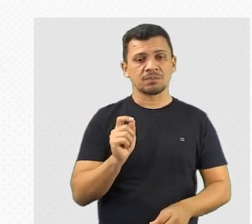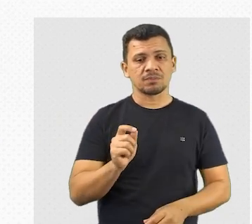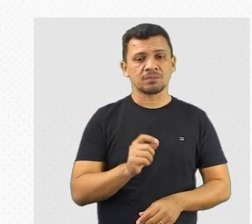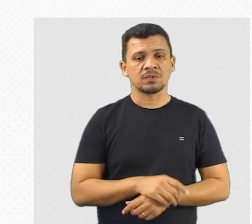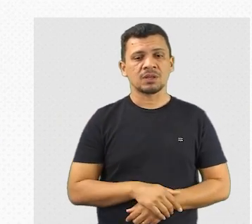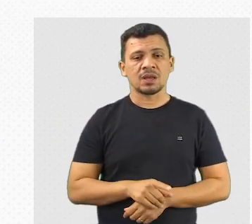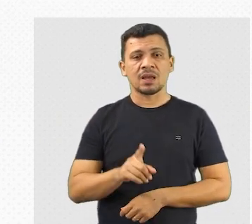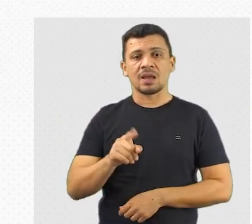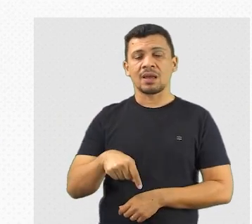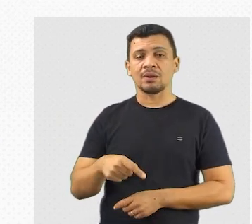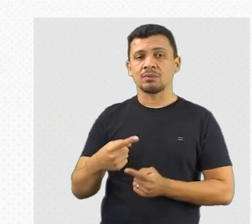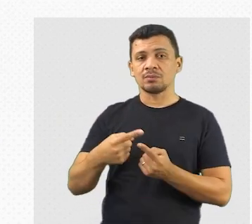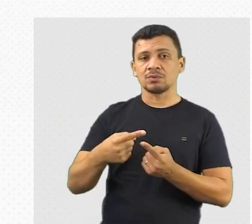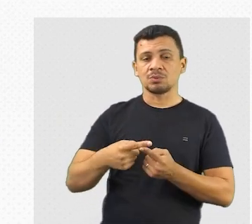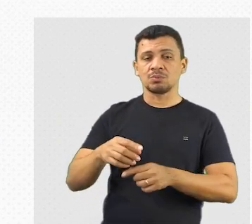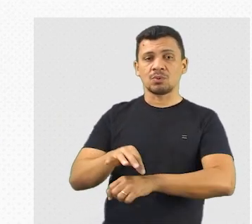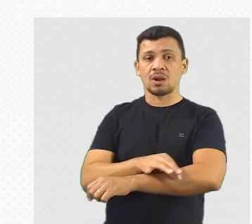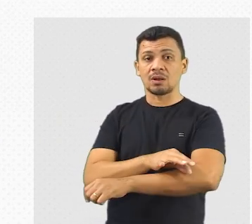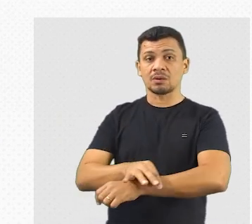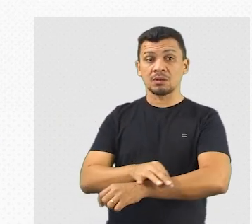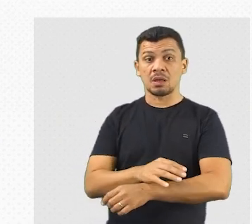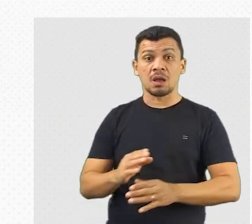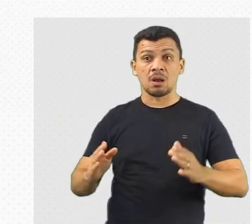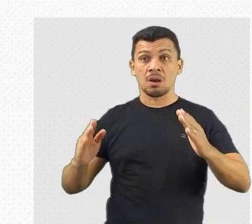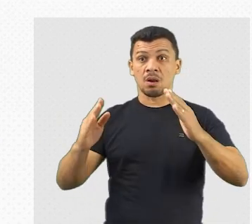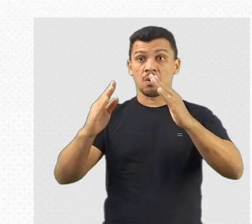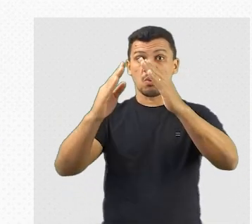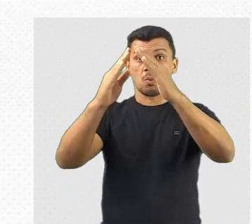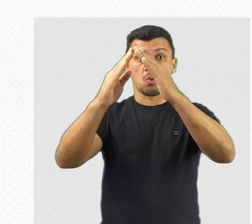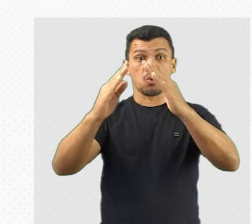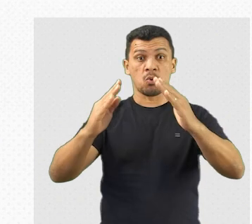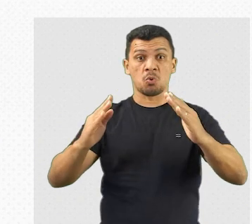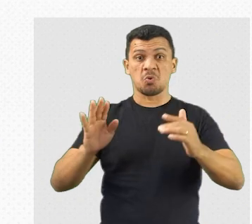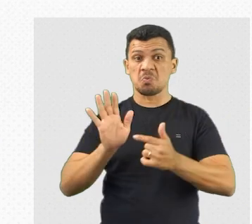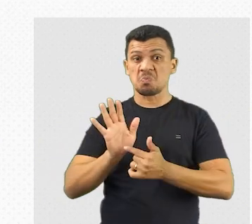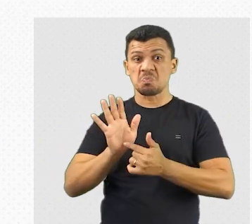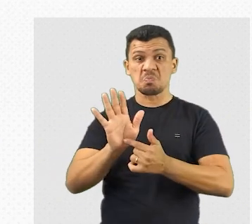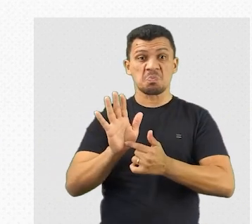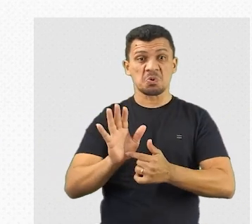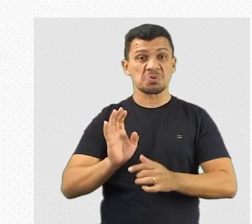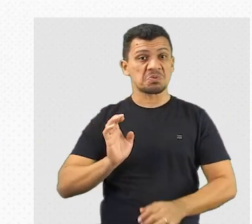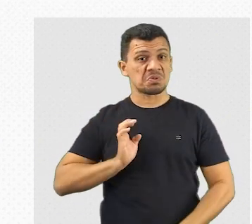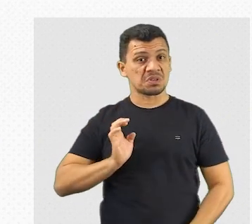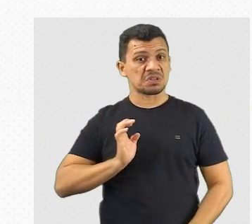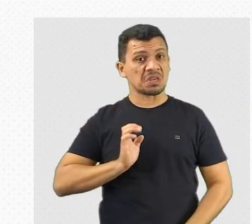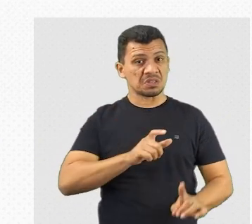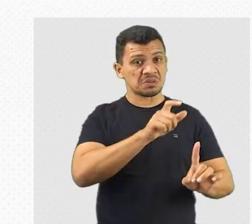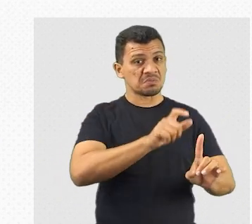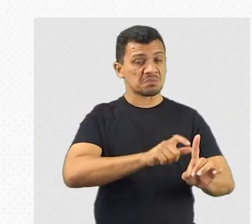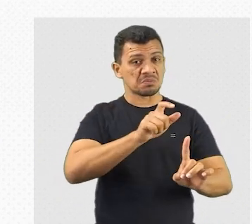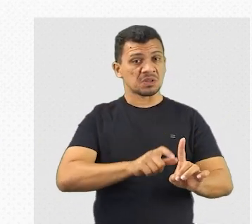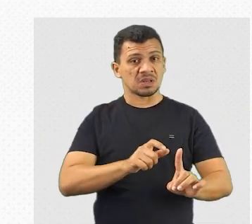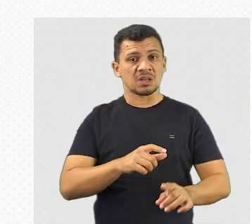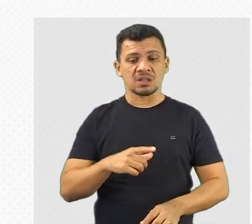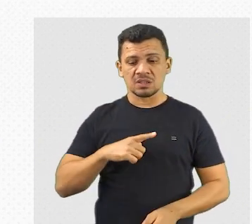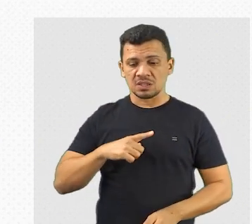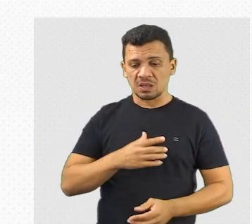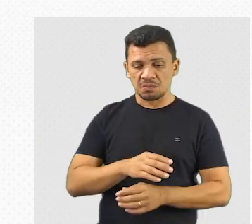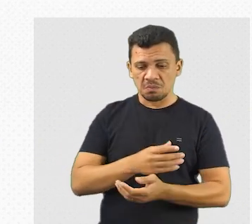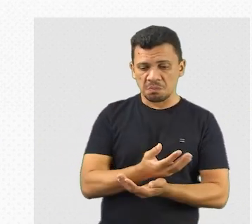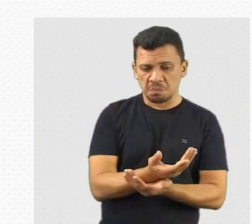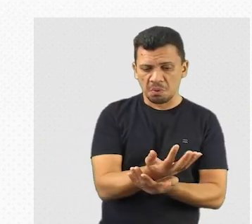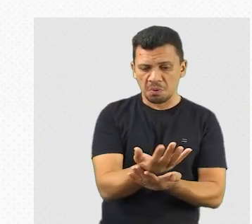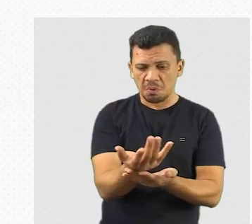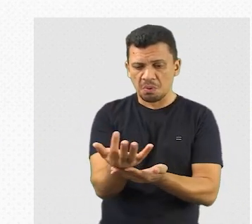estilo arquitetônico. Os palácios helenistas exibem a riqueza de grandes personagens, as paisagens urbanas, jardins, né, e tudo